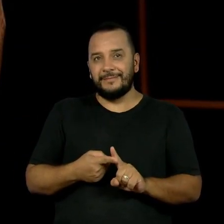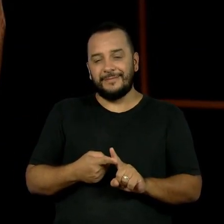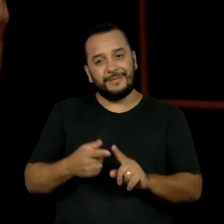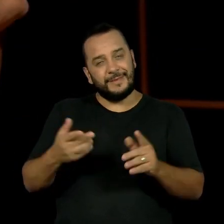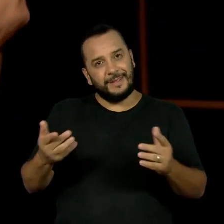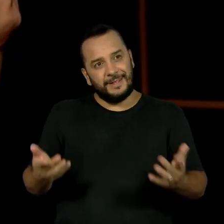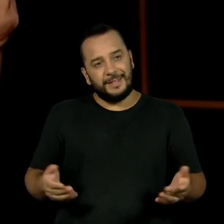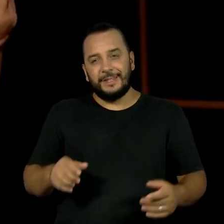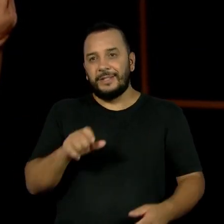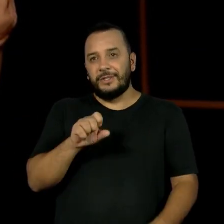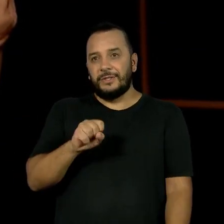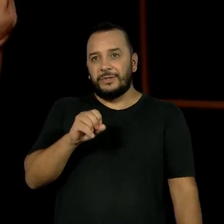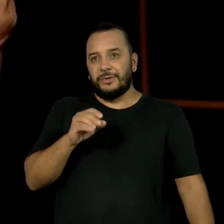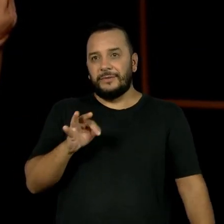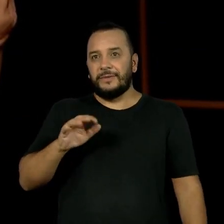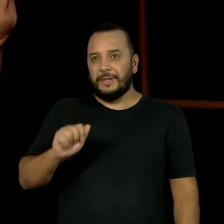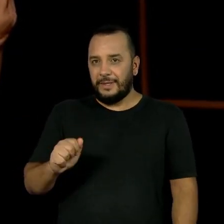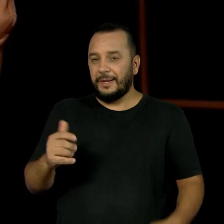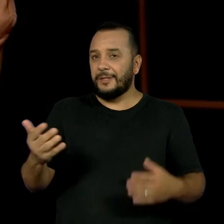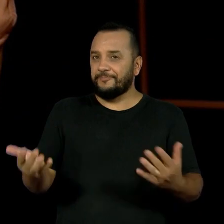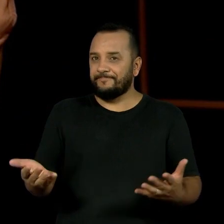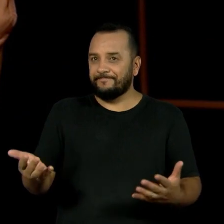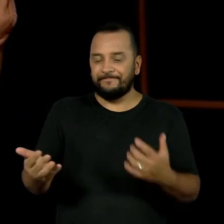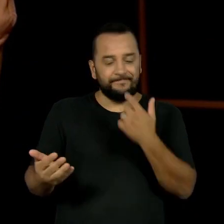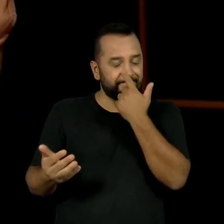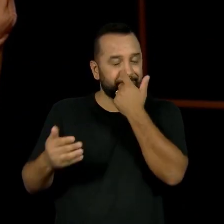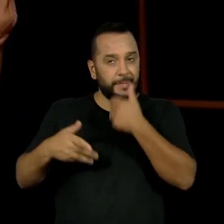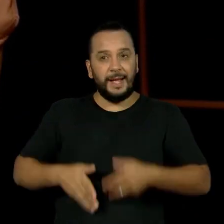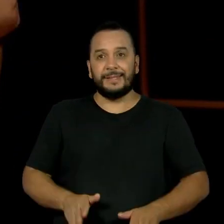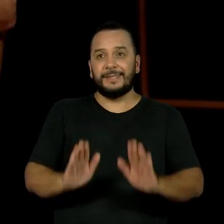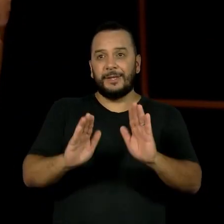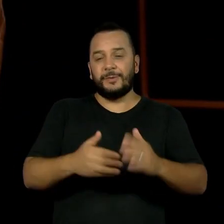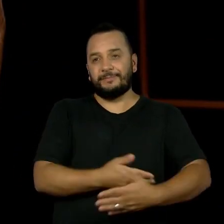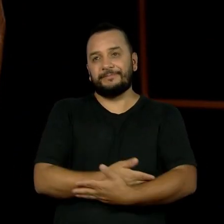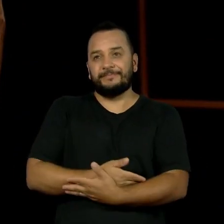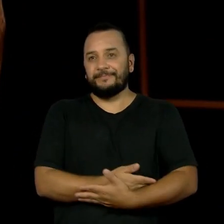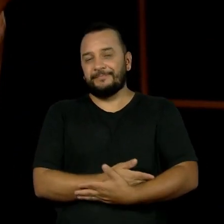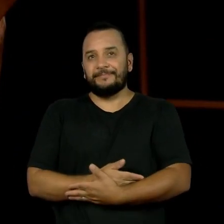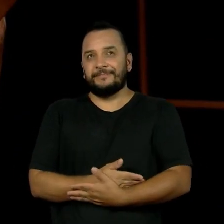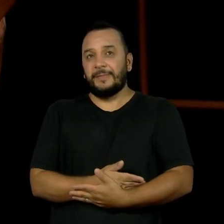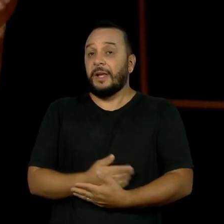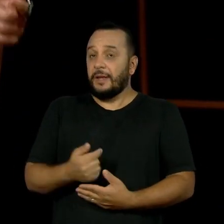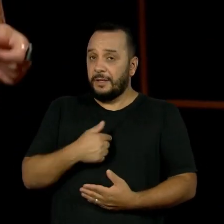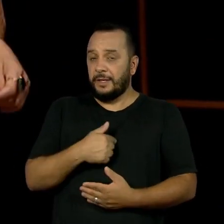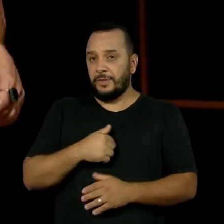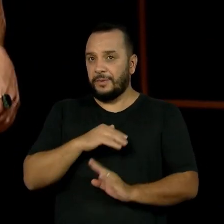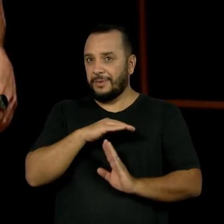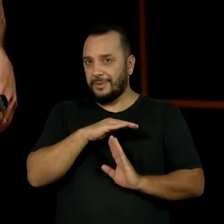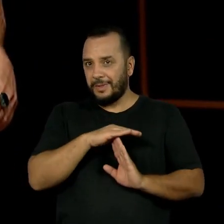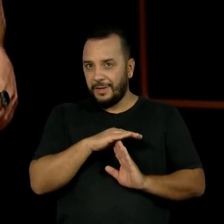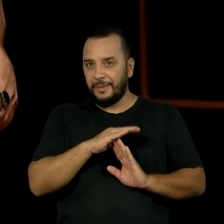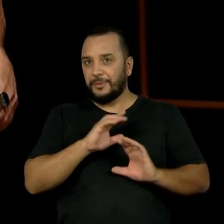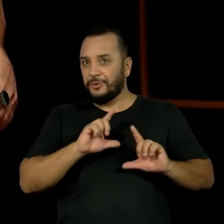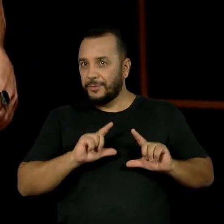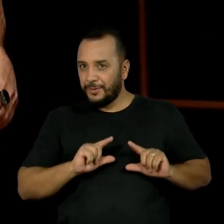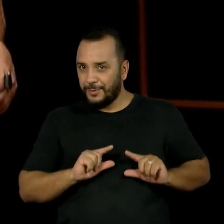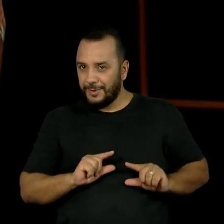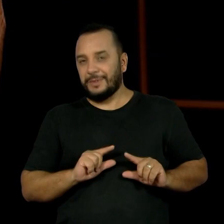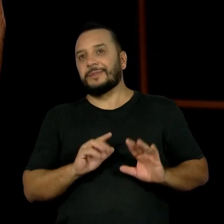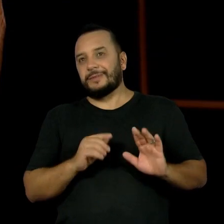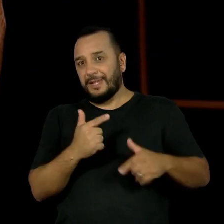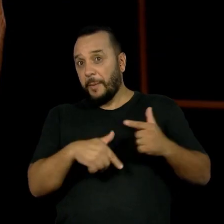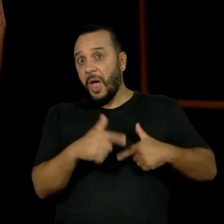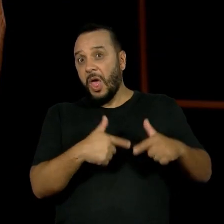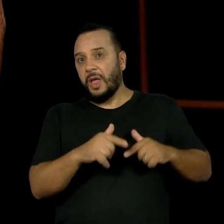Aí Sofia veio ao mundo. E aí, quando a Sofia veio, eu diminuí o ritmo de novo. E aí aconteceu um